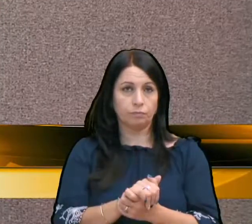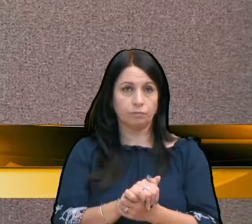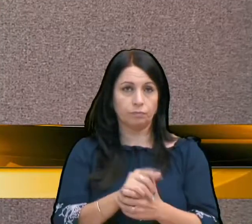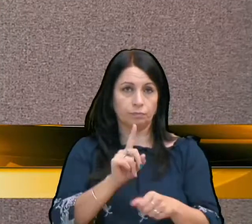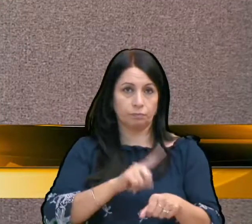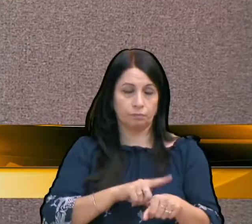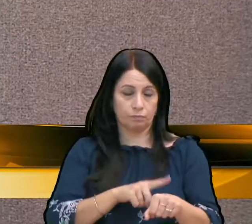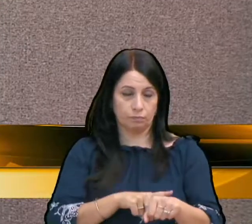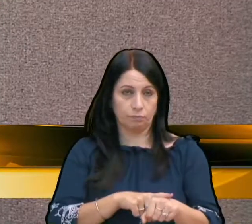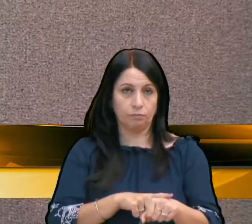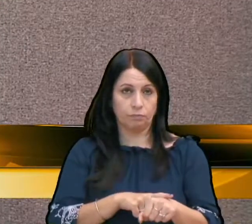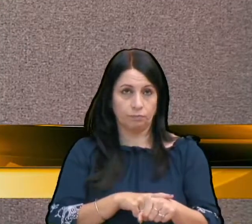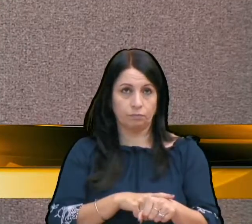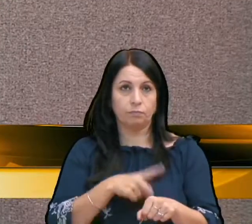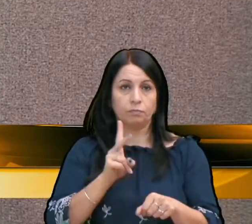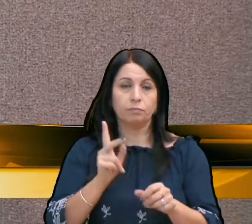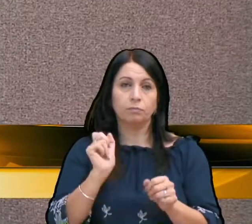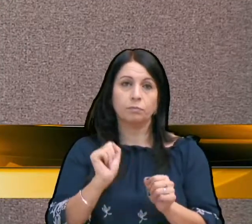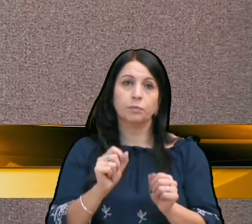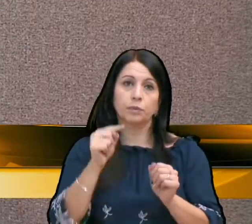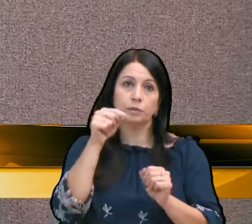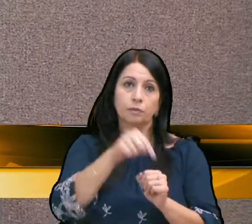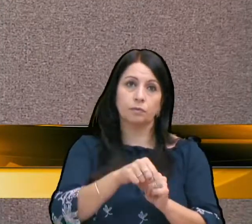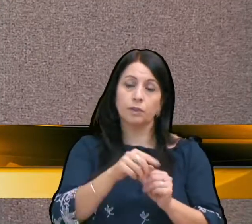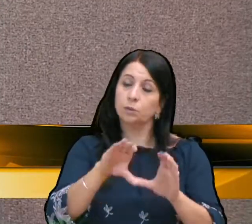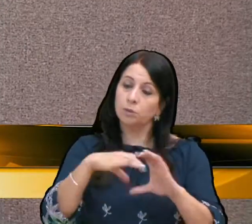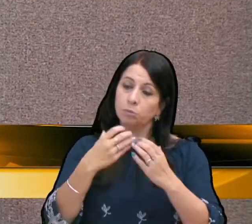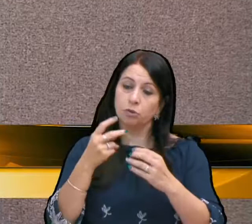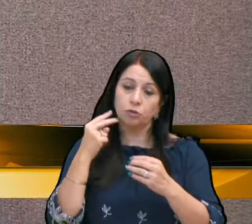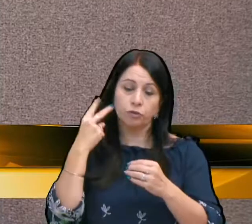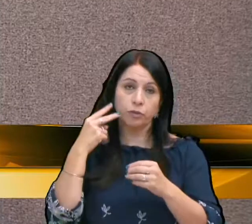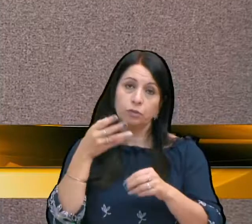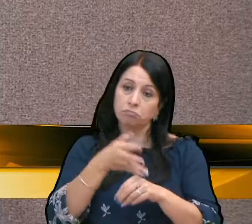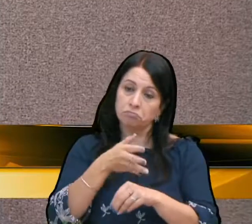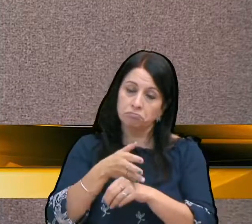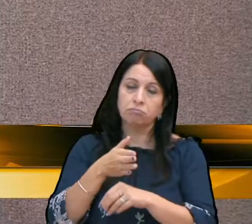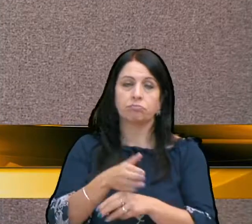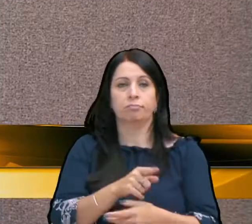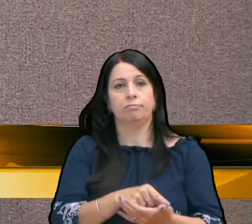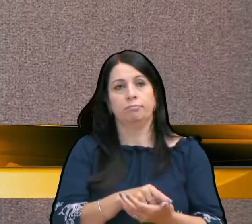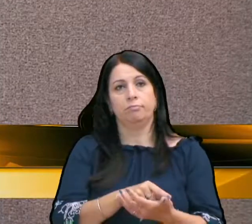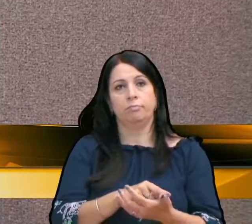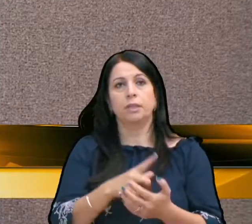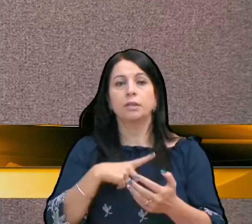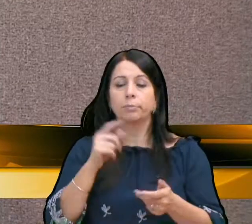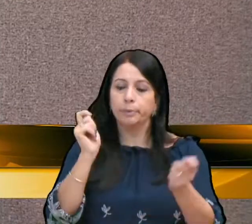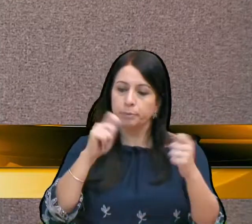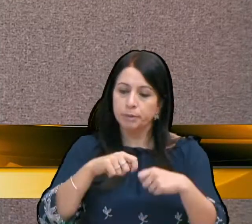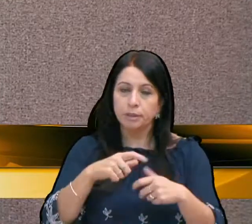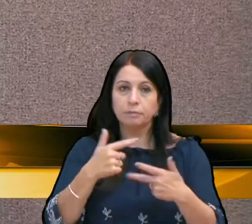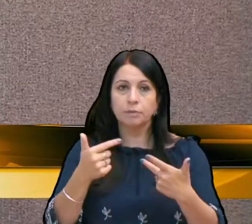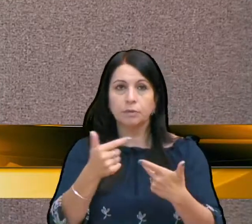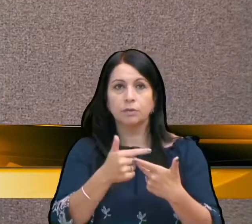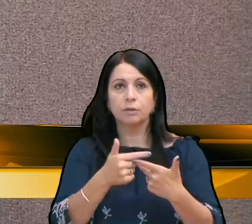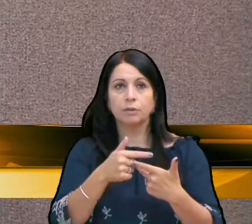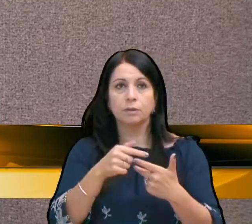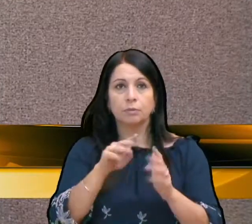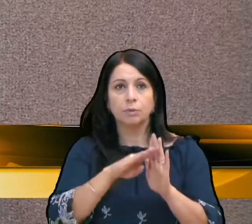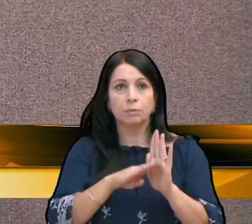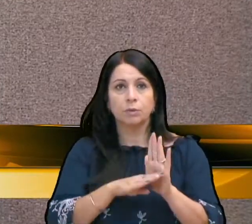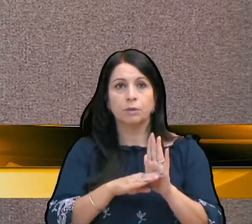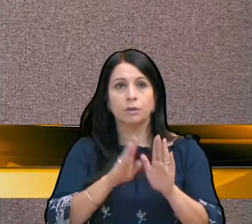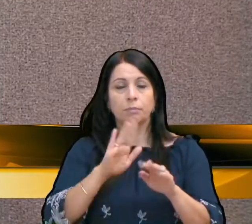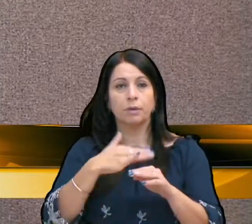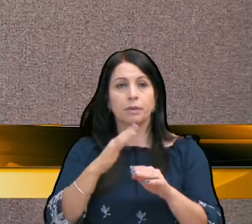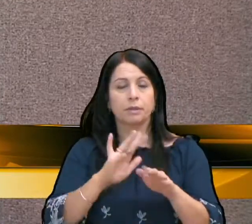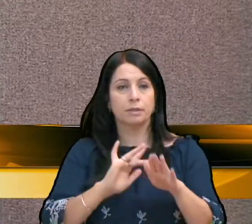tempo, que sempre que possam venham à Câmara de Vereadores. Nós temos aí possibilidades outras de tantos programas para participar, além das